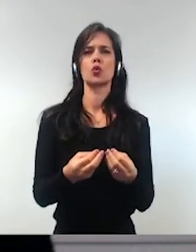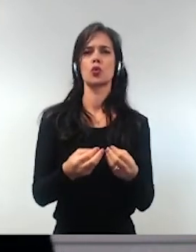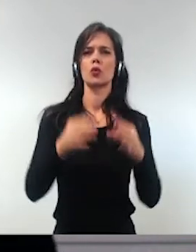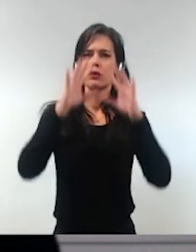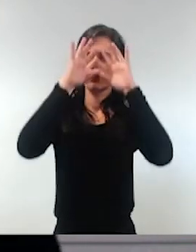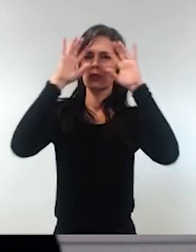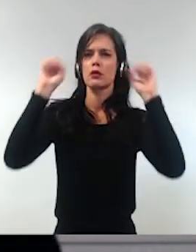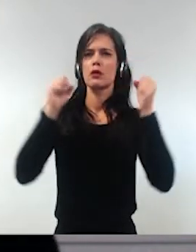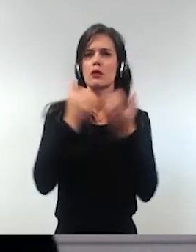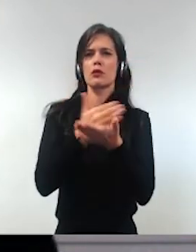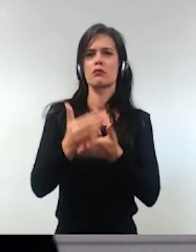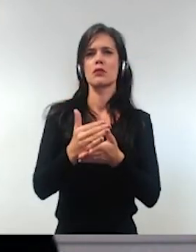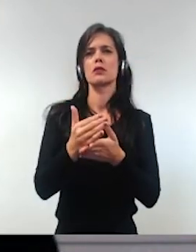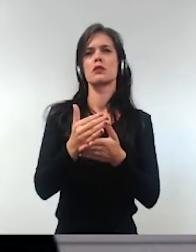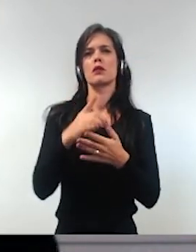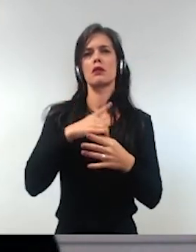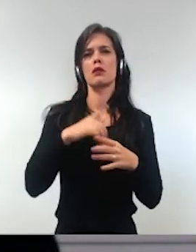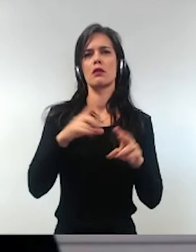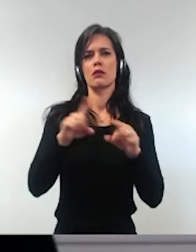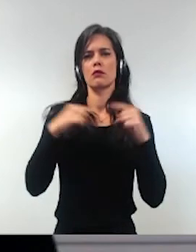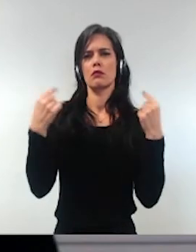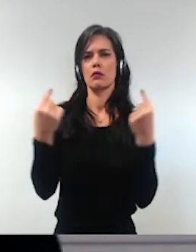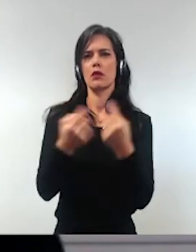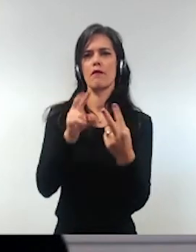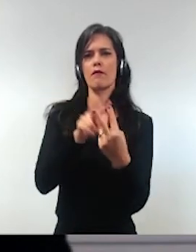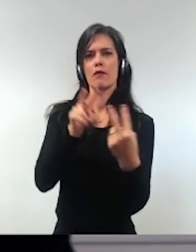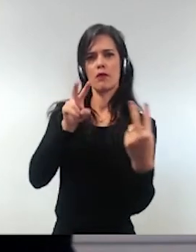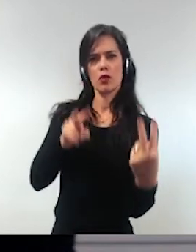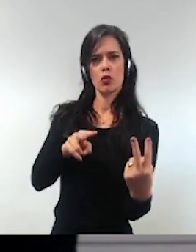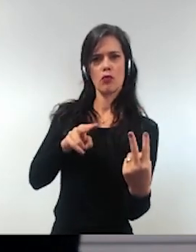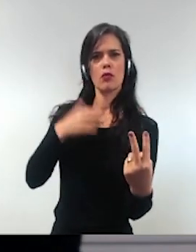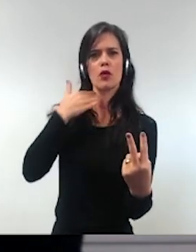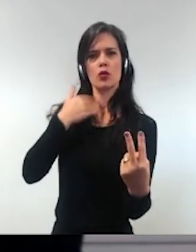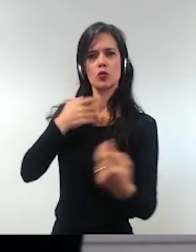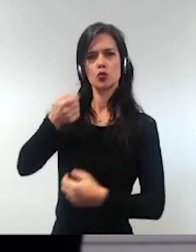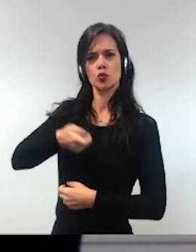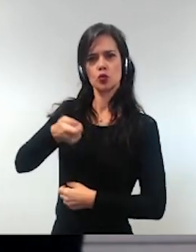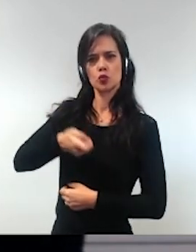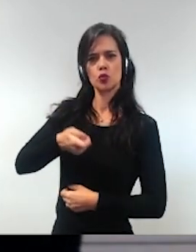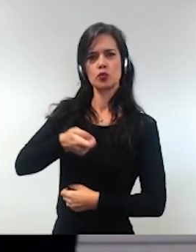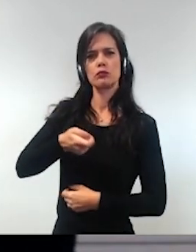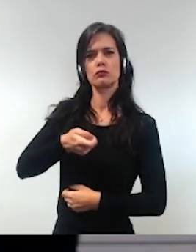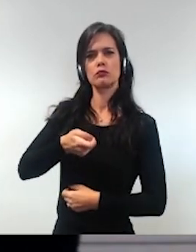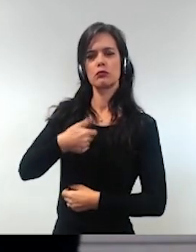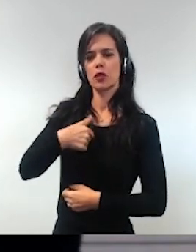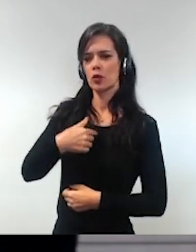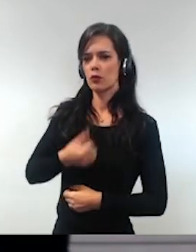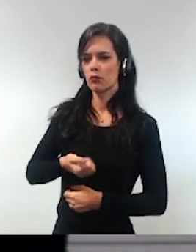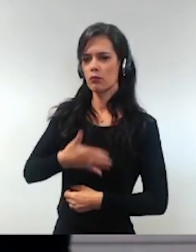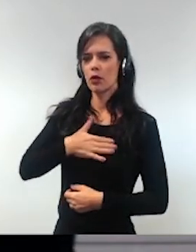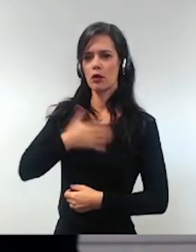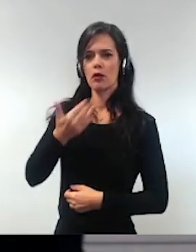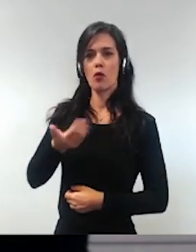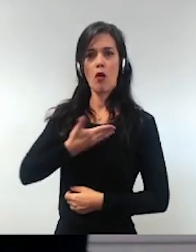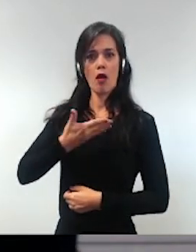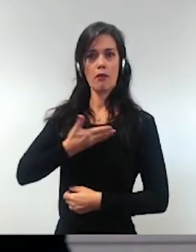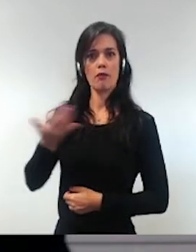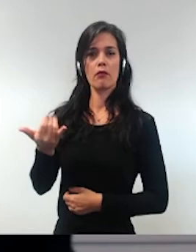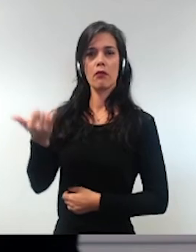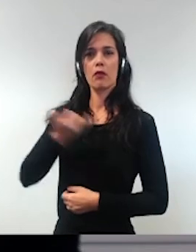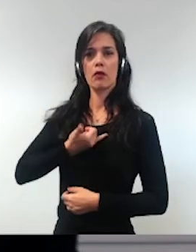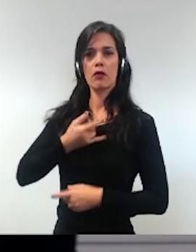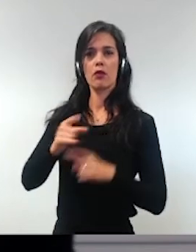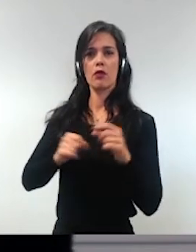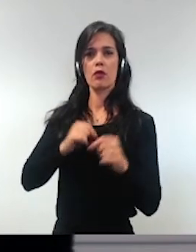tribunais passaram a fazer sessões virtuais. Os juízes, eu fiquei impressionado, um colega me disse que faz